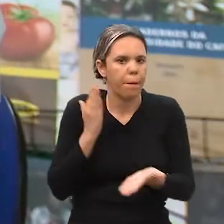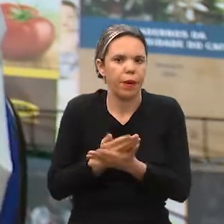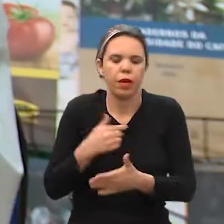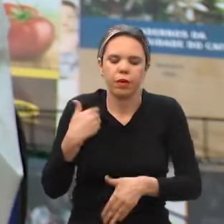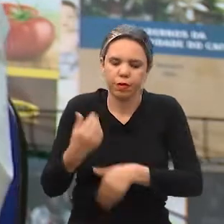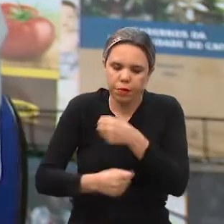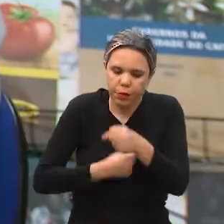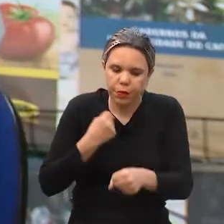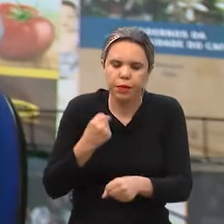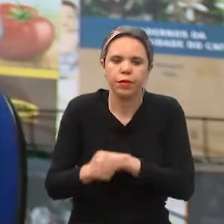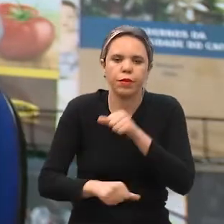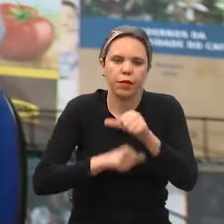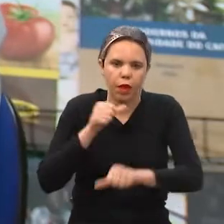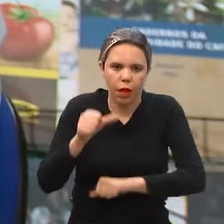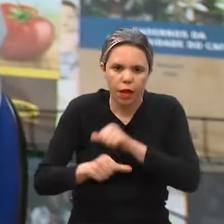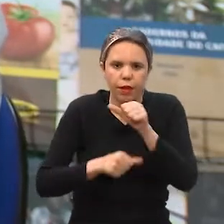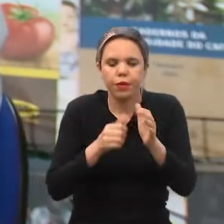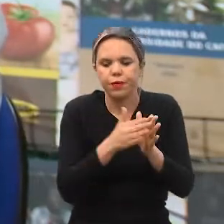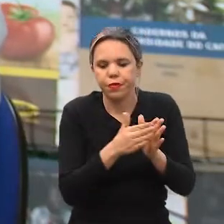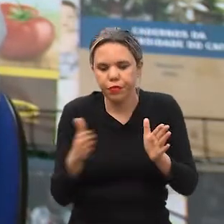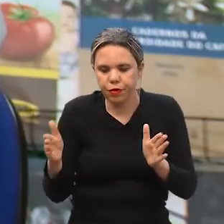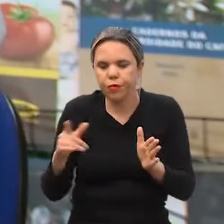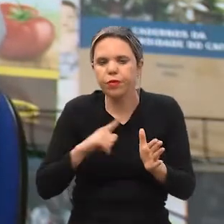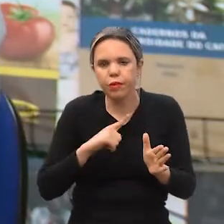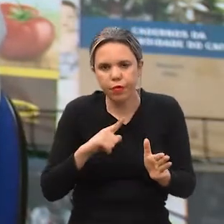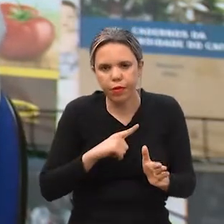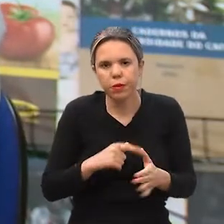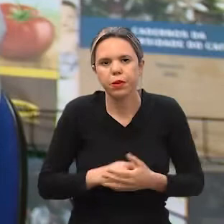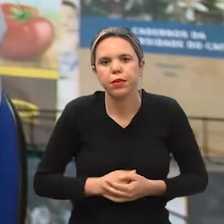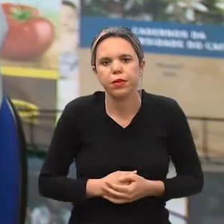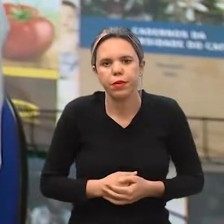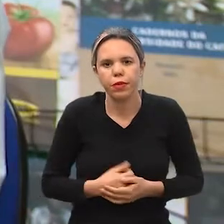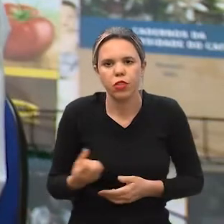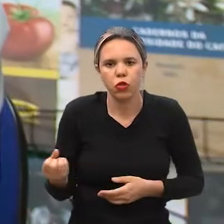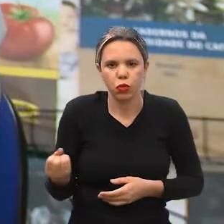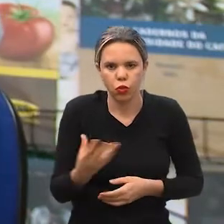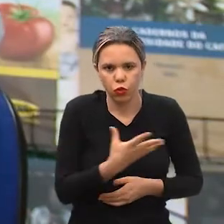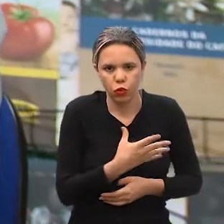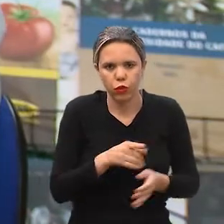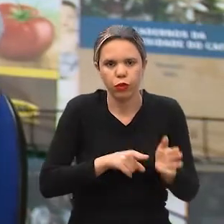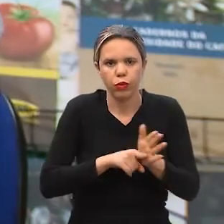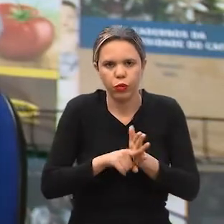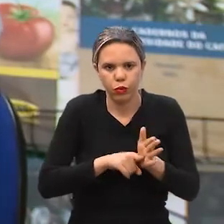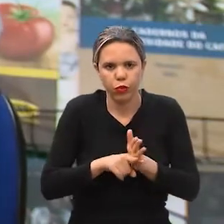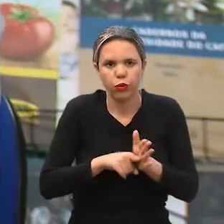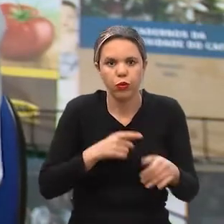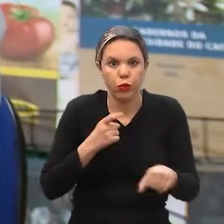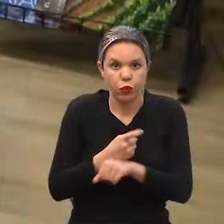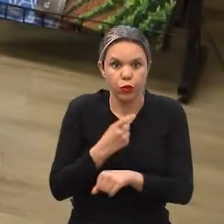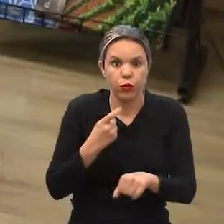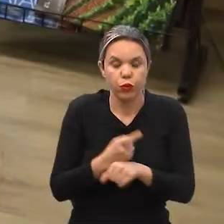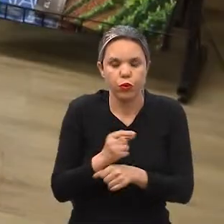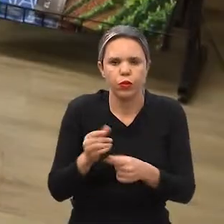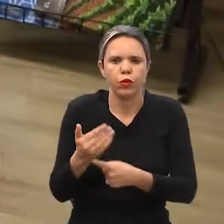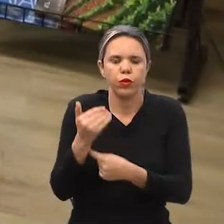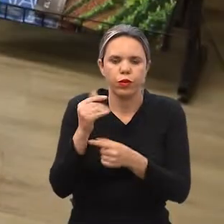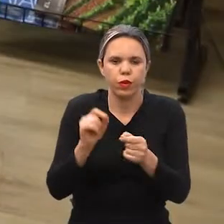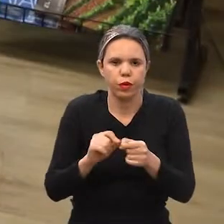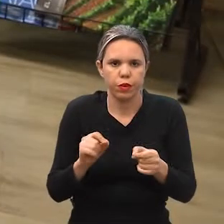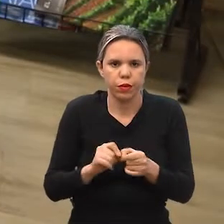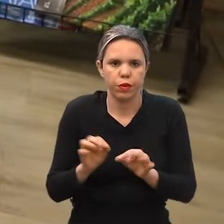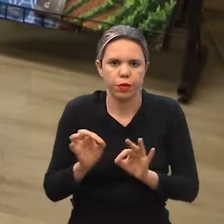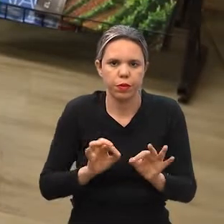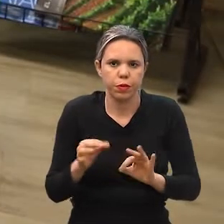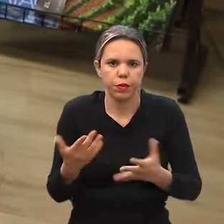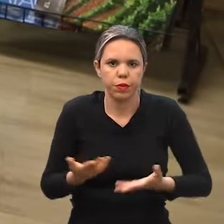cada ano, a cada período a gente tem novas pesquisas, descobertas sendo feitas, tecnologias sendo